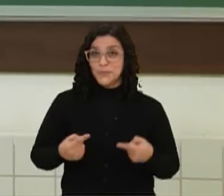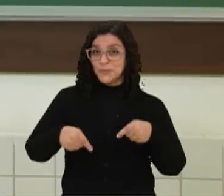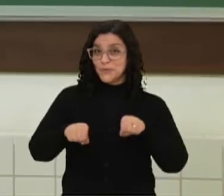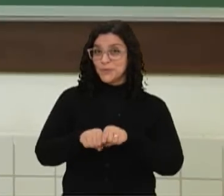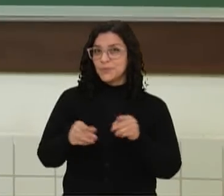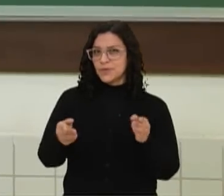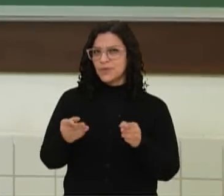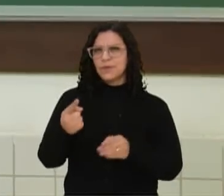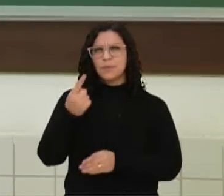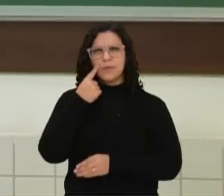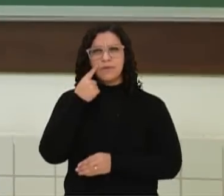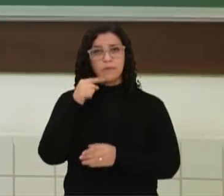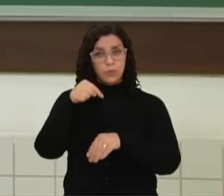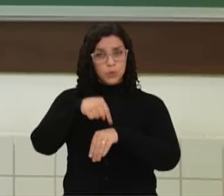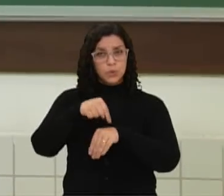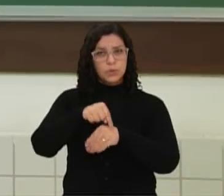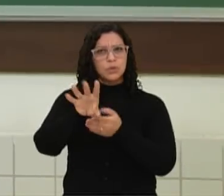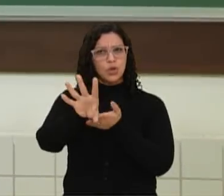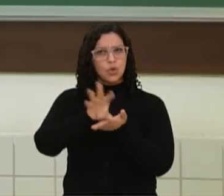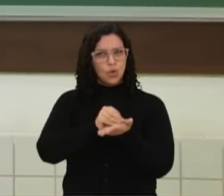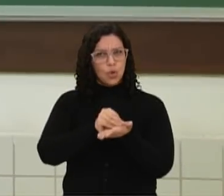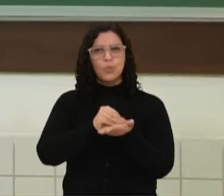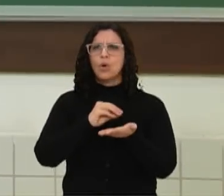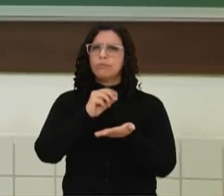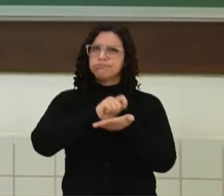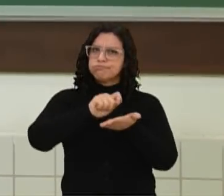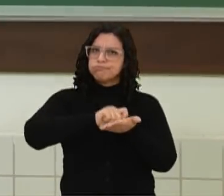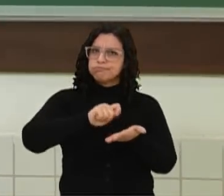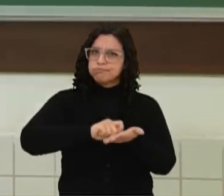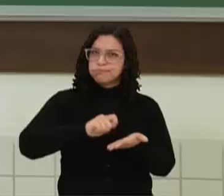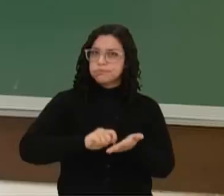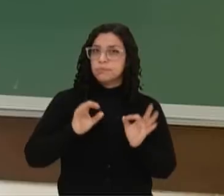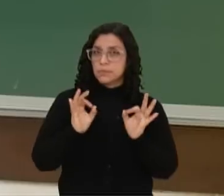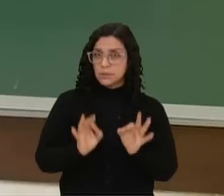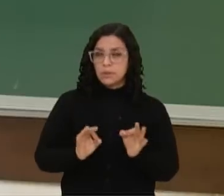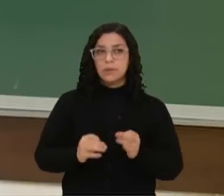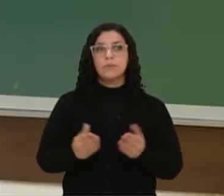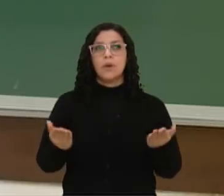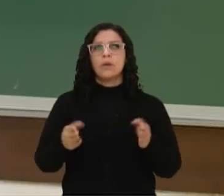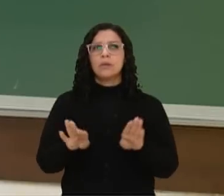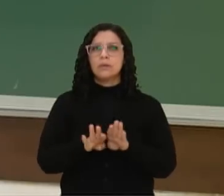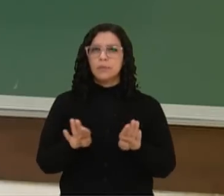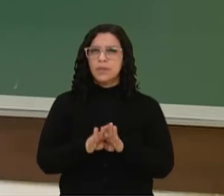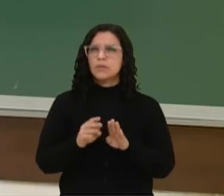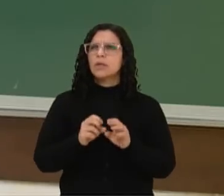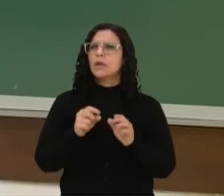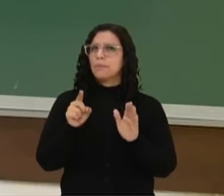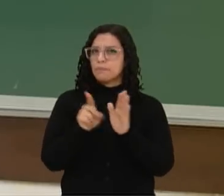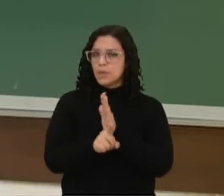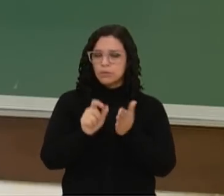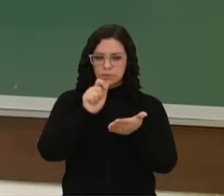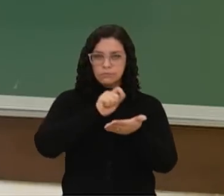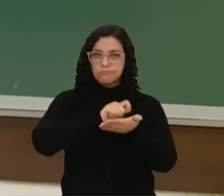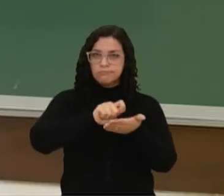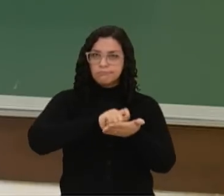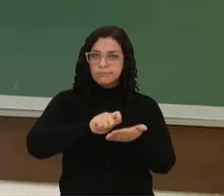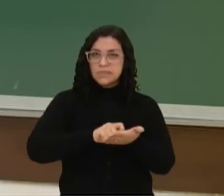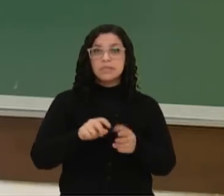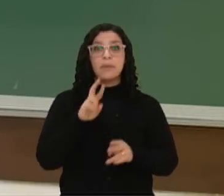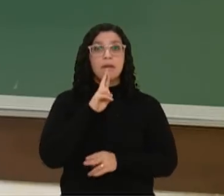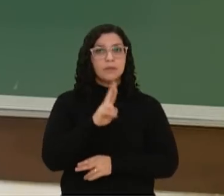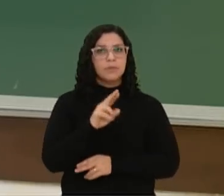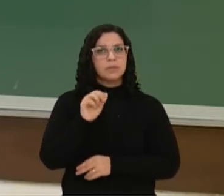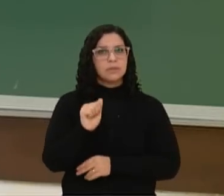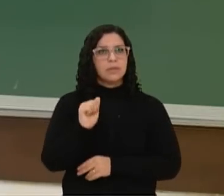Voltamos então ali com o tempinho que vocês tiveram para copiar o exercício. Então, copiaram ali a questão e as